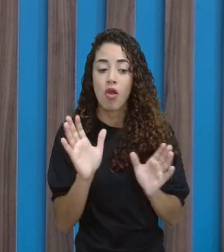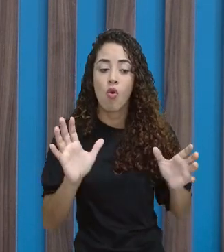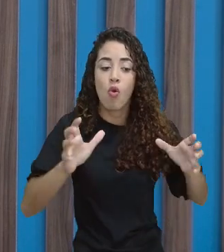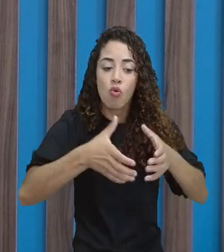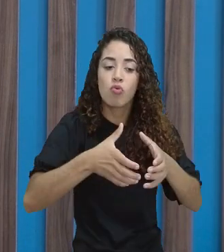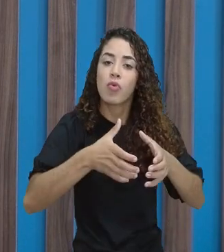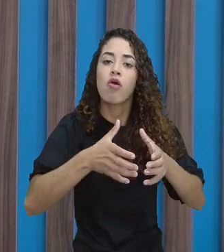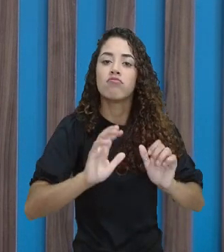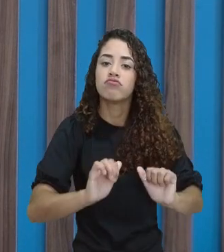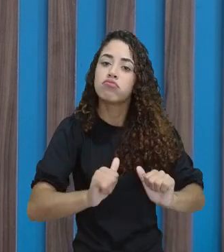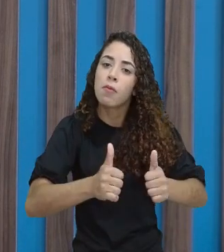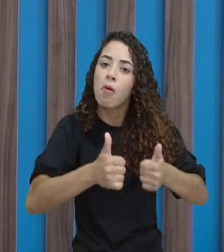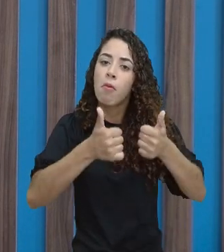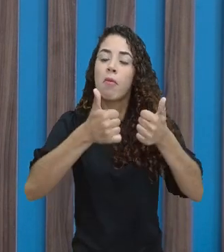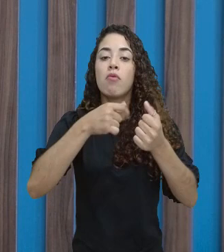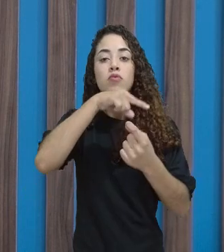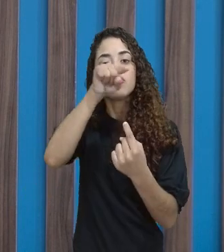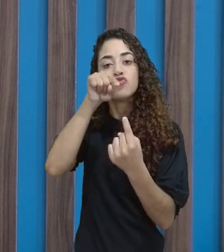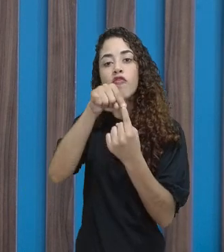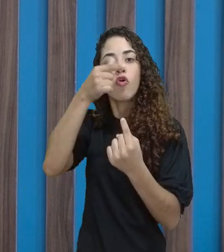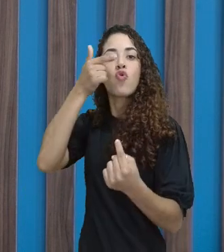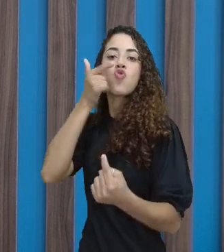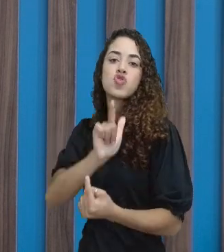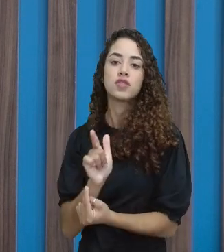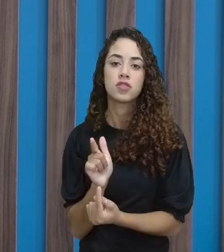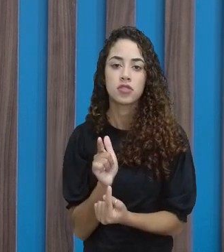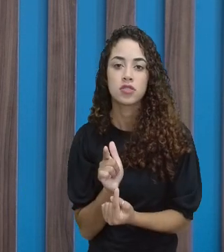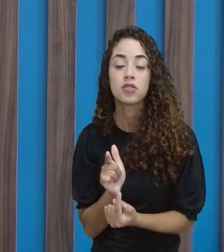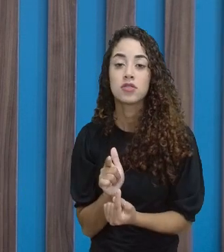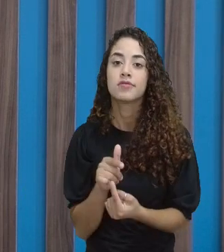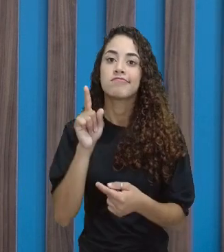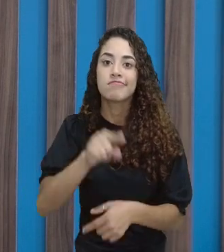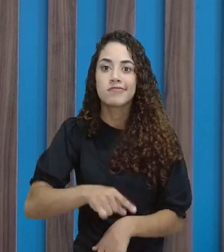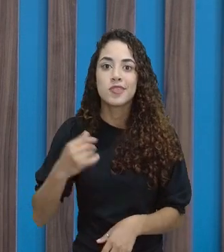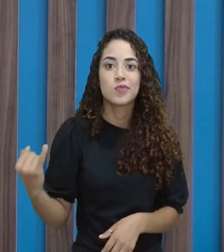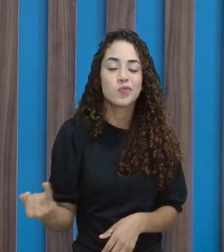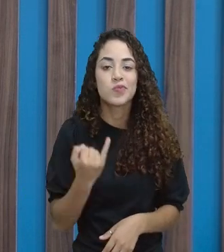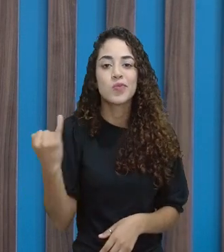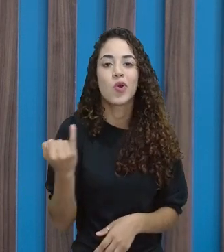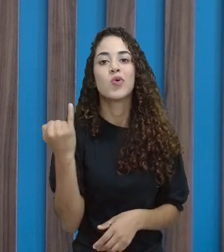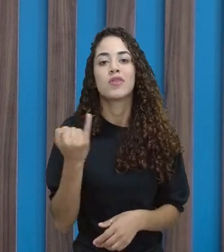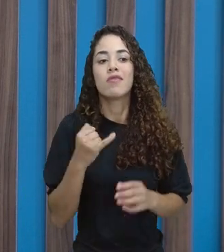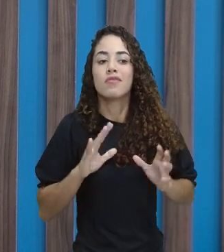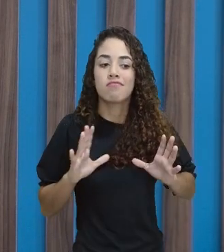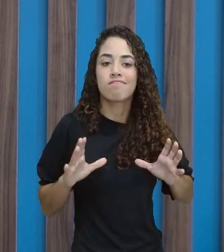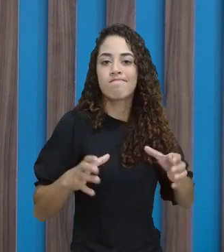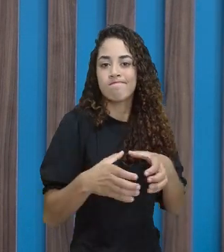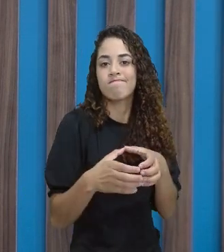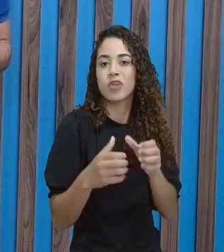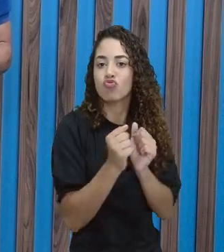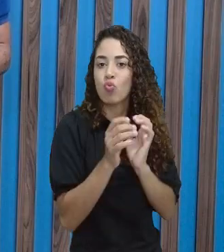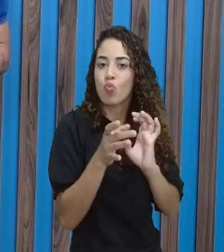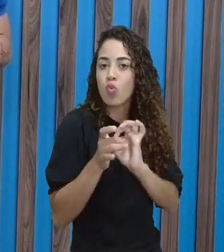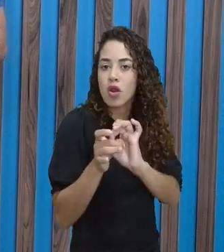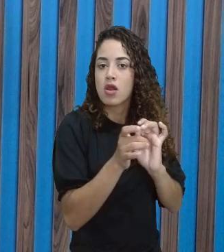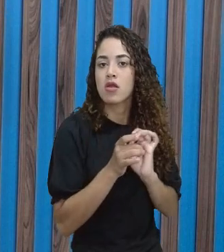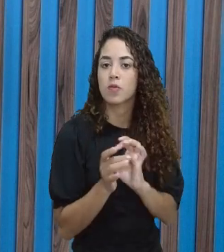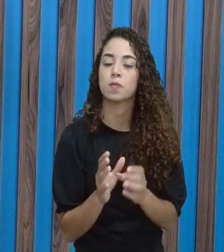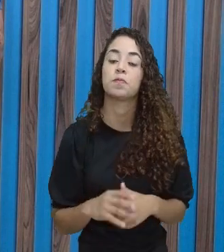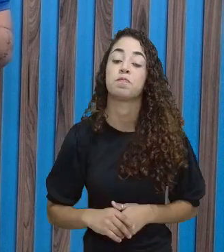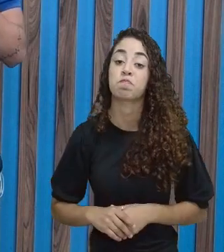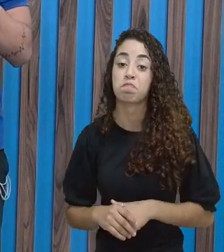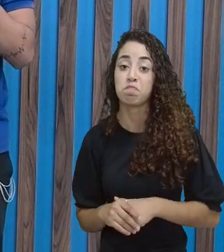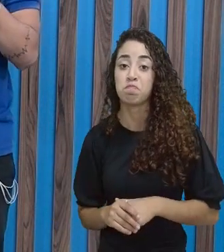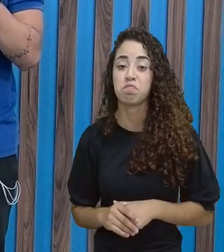fluía com o objetivo que a gente alcançava o objetivo, Sim. né? Então é muito importante esse espírito de equipe. Exatamente. Porque